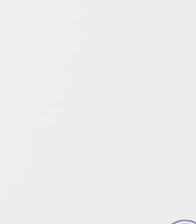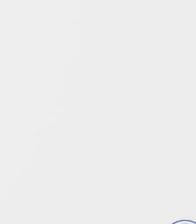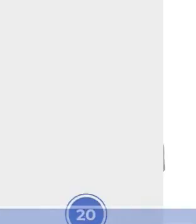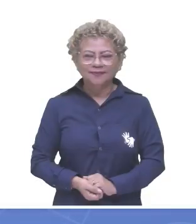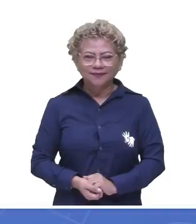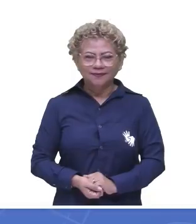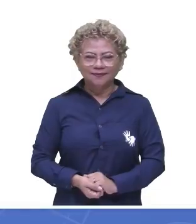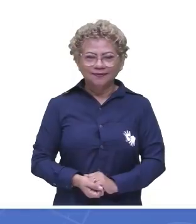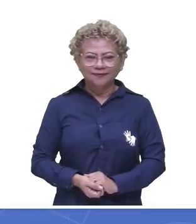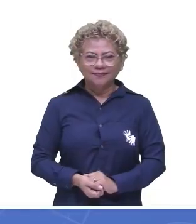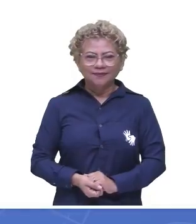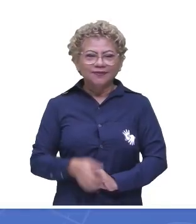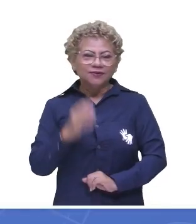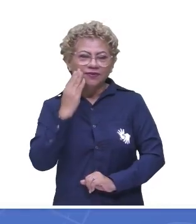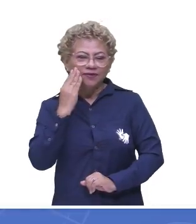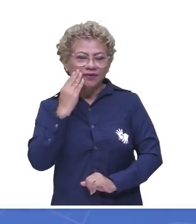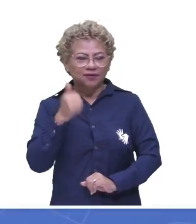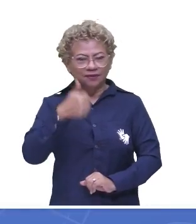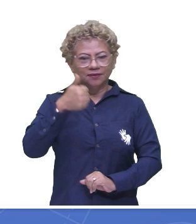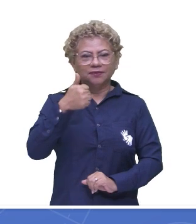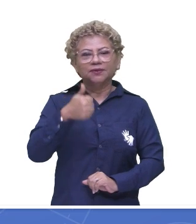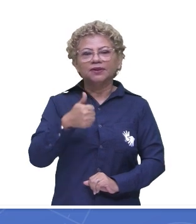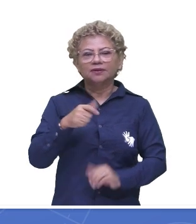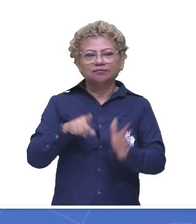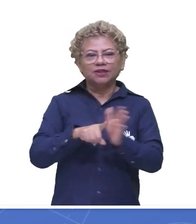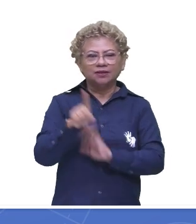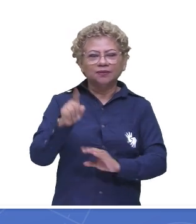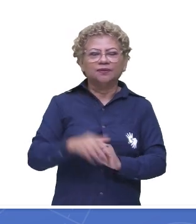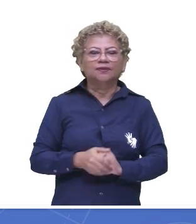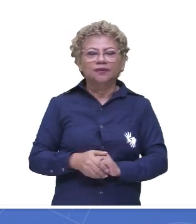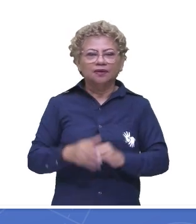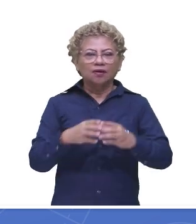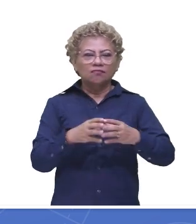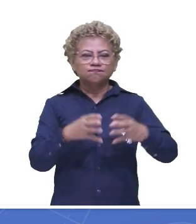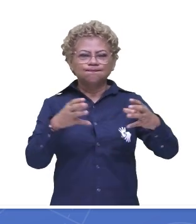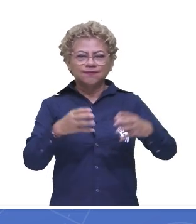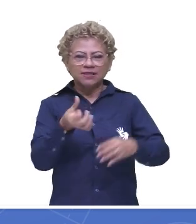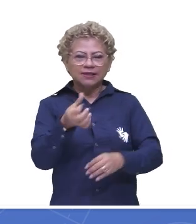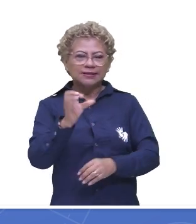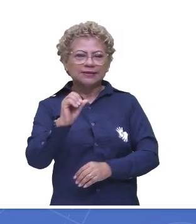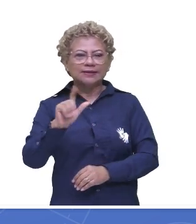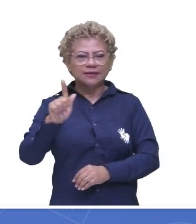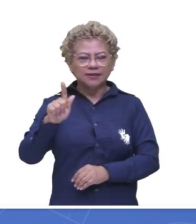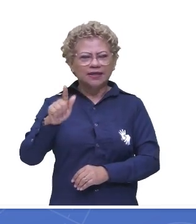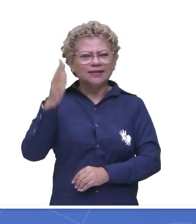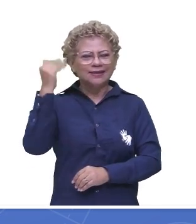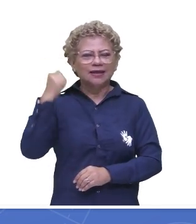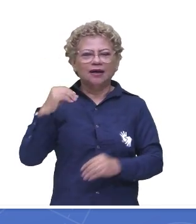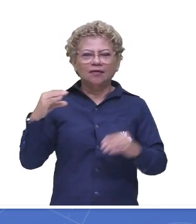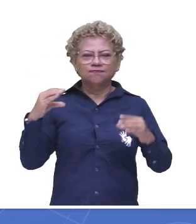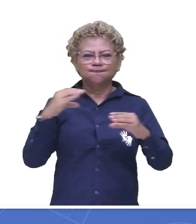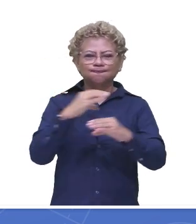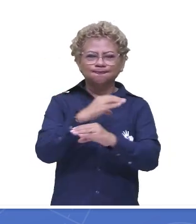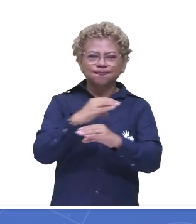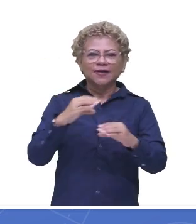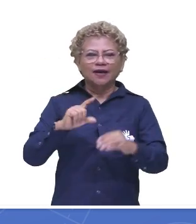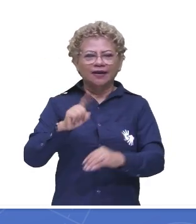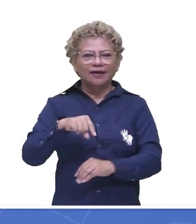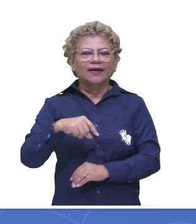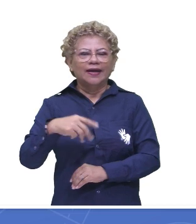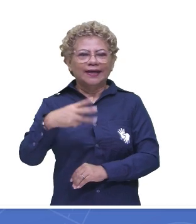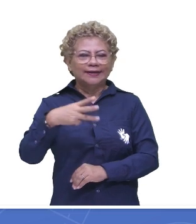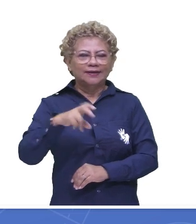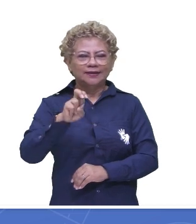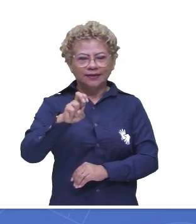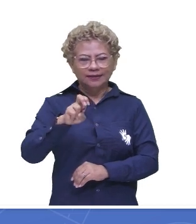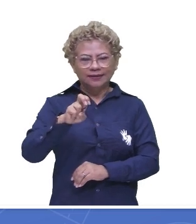A DLI tá aí nossa primeira questão, um corpo de massa 60 gramas. Sabendo que o calor latente é 35 calorias por grama,